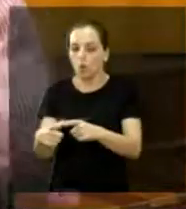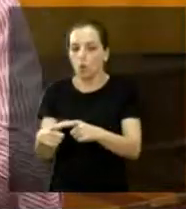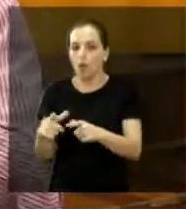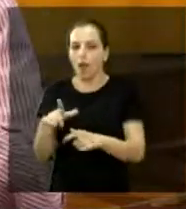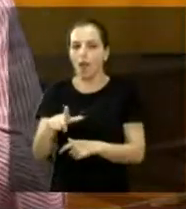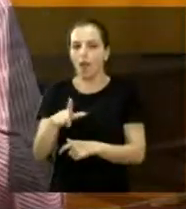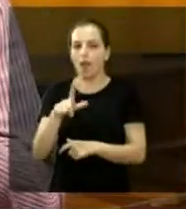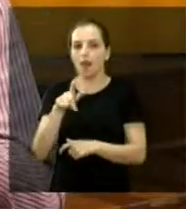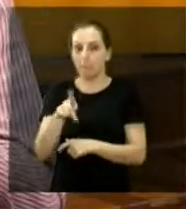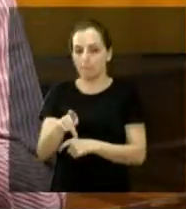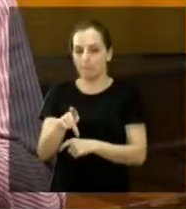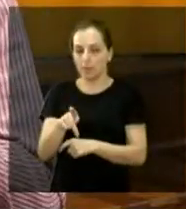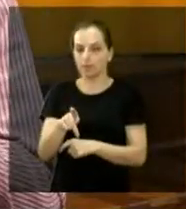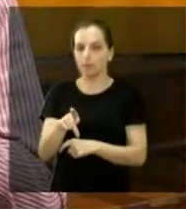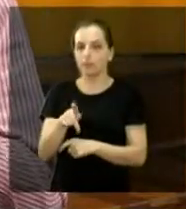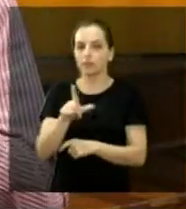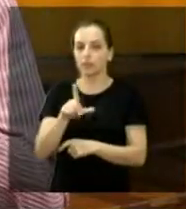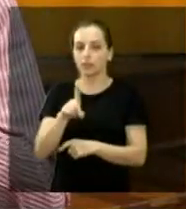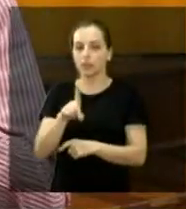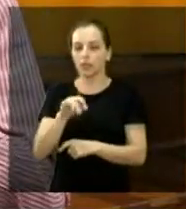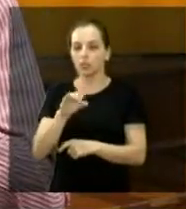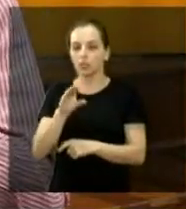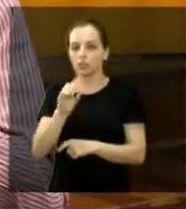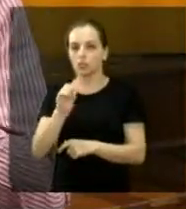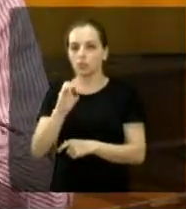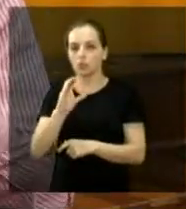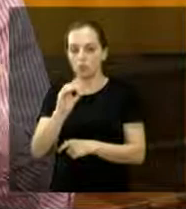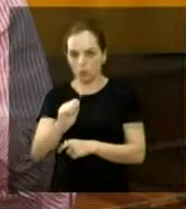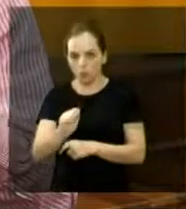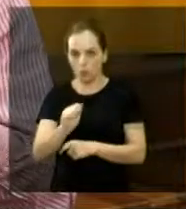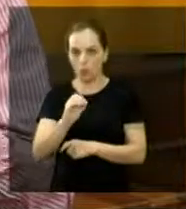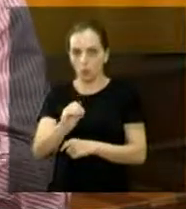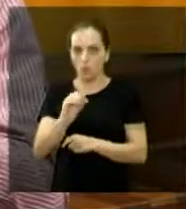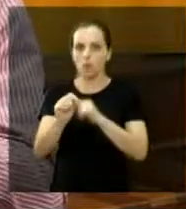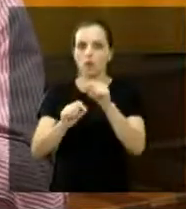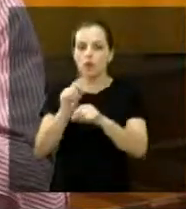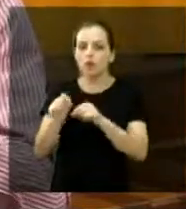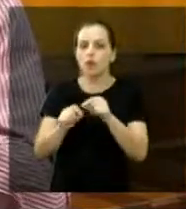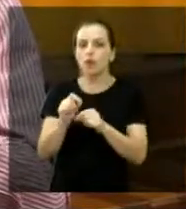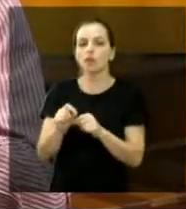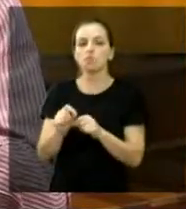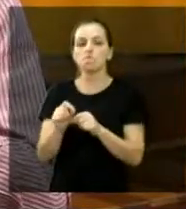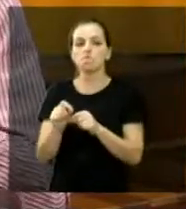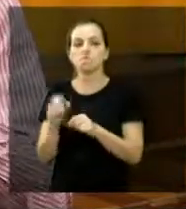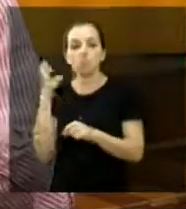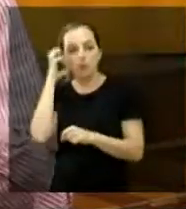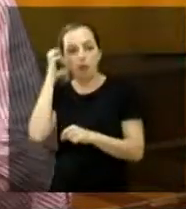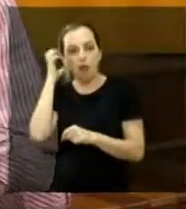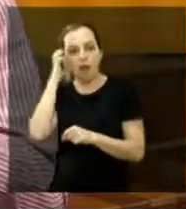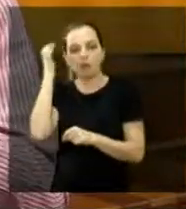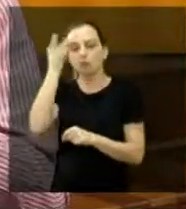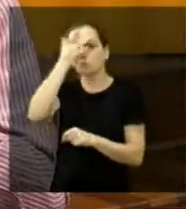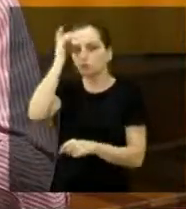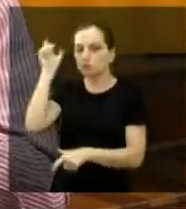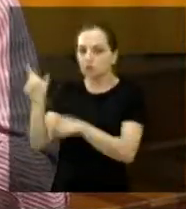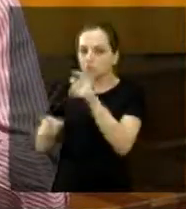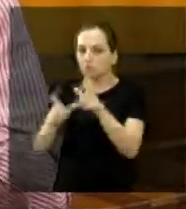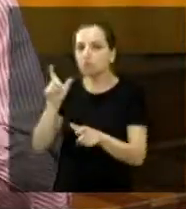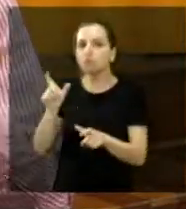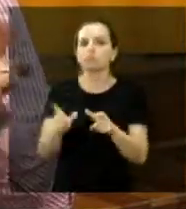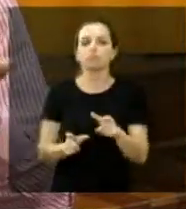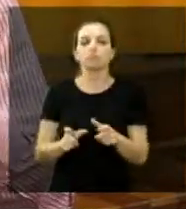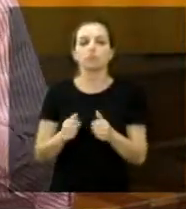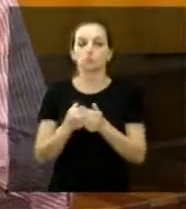brasileira, aquelas coisas todas. Então, lá fomos nós e contratou o pessoal da rádio, né? Para ir para